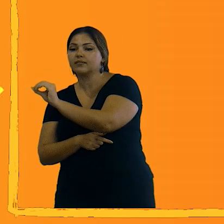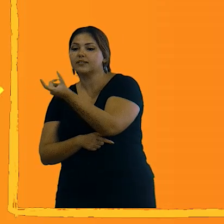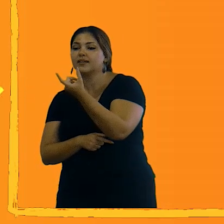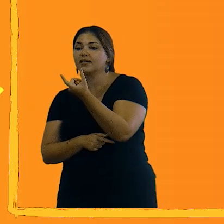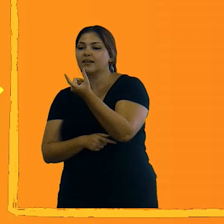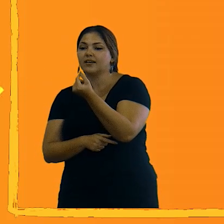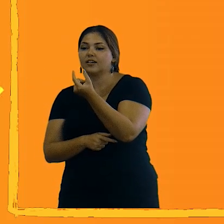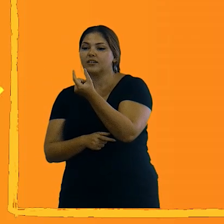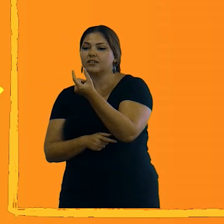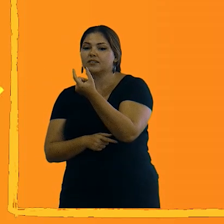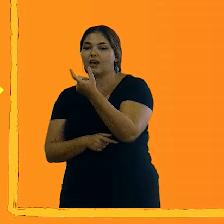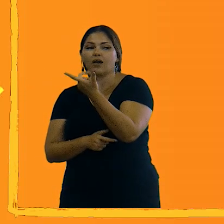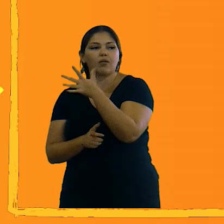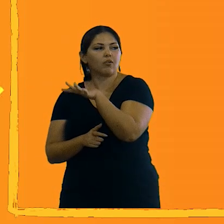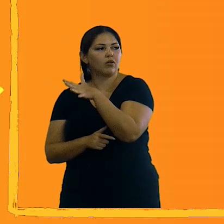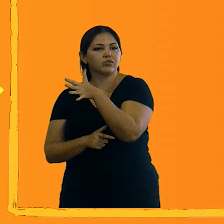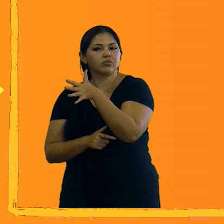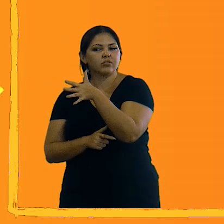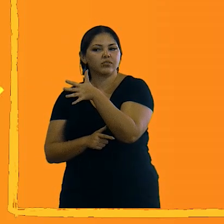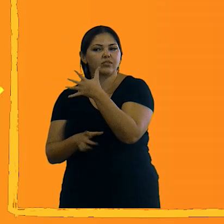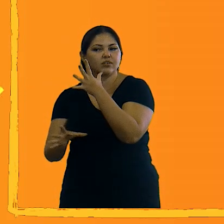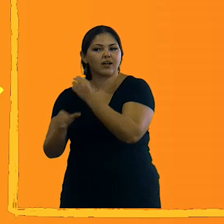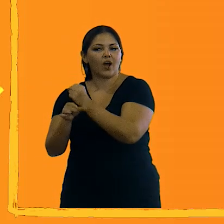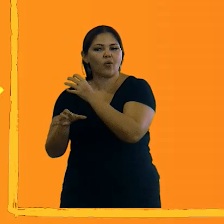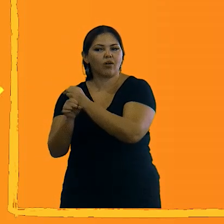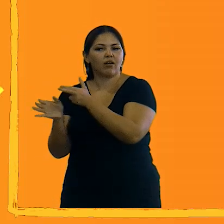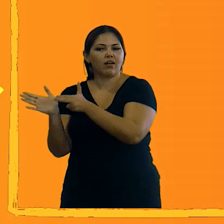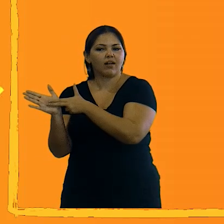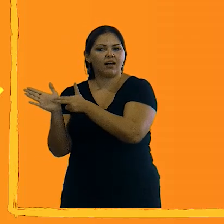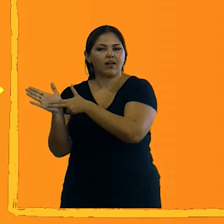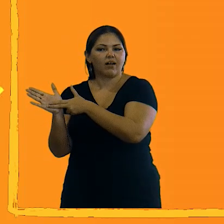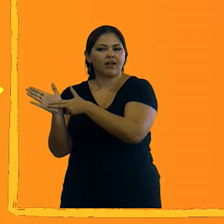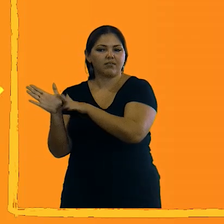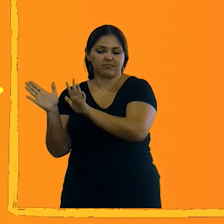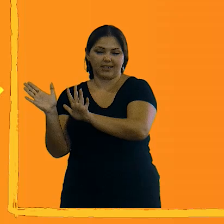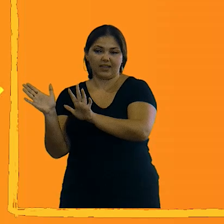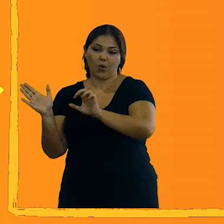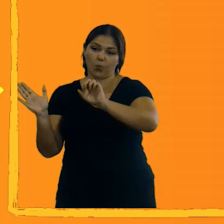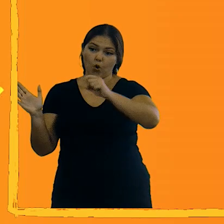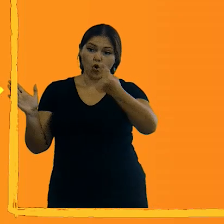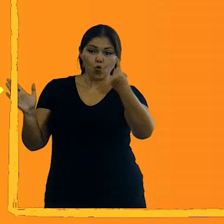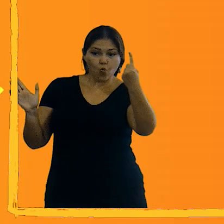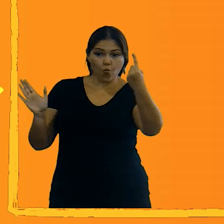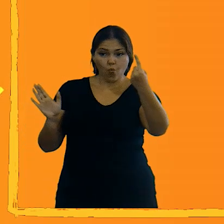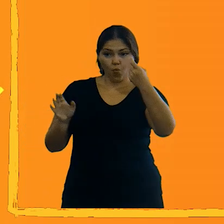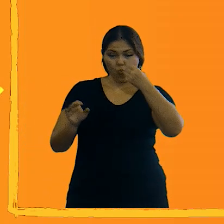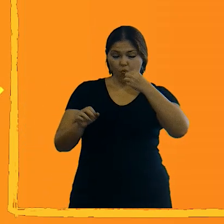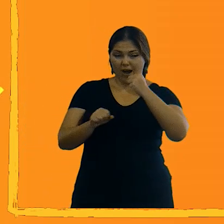pessoal 20 cada ano equivale a R 20